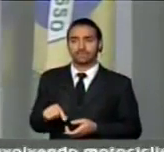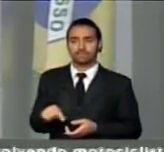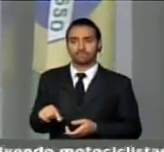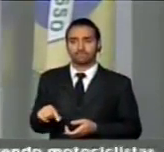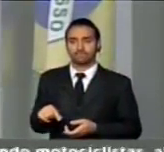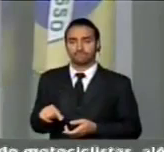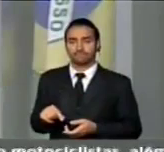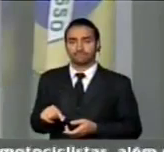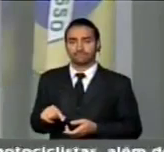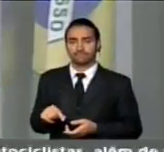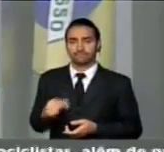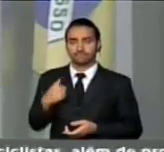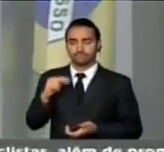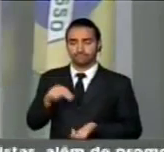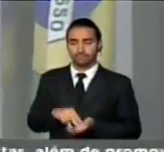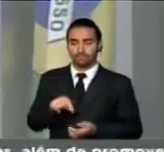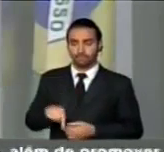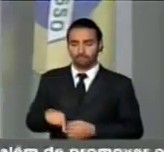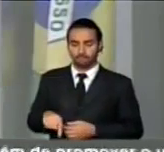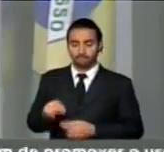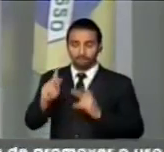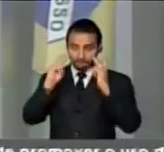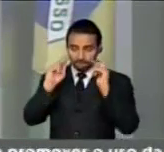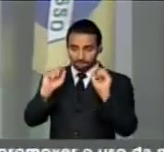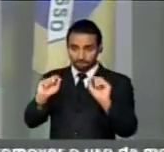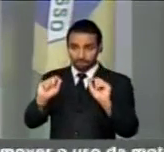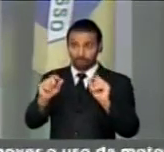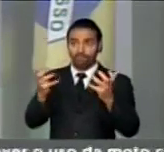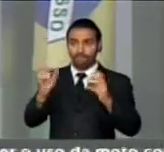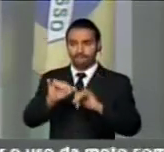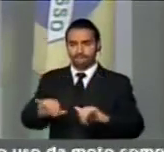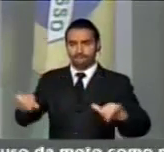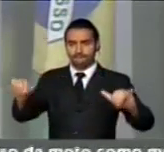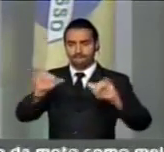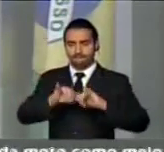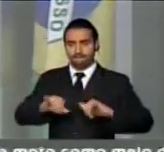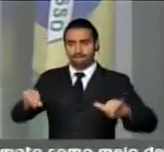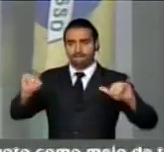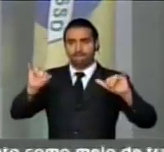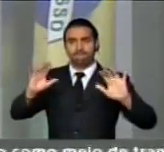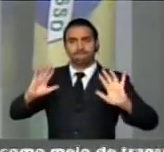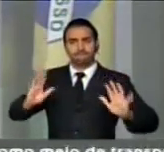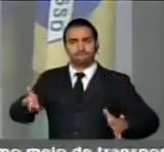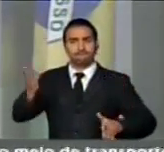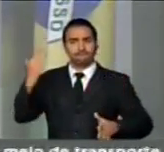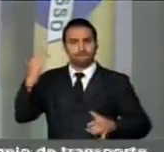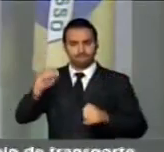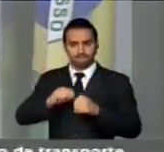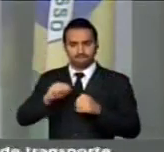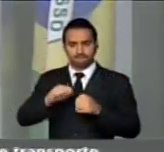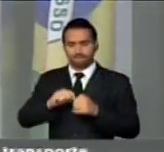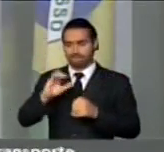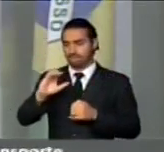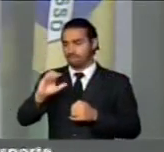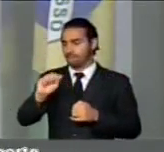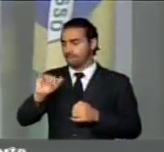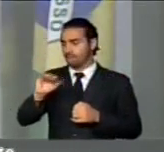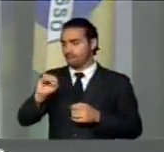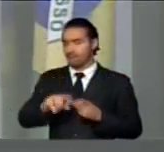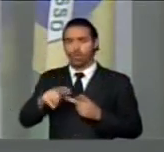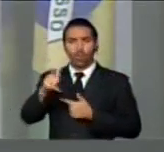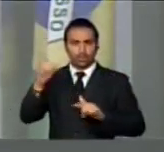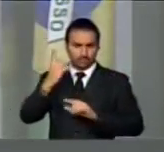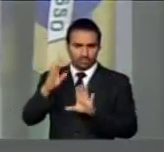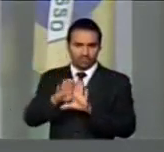momento que vim à tribuna, para registrar, como já foi feito pelo Caio, por alguns outros